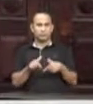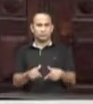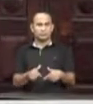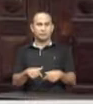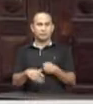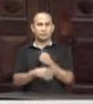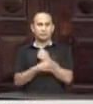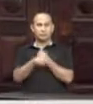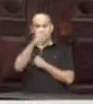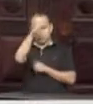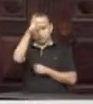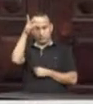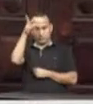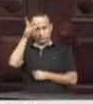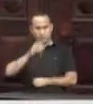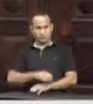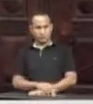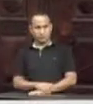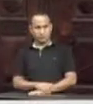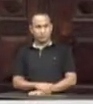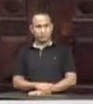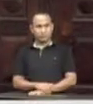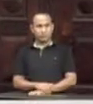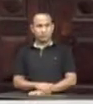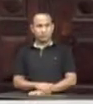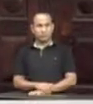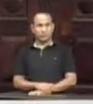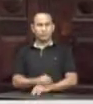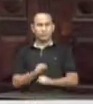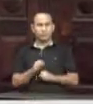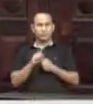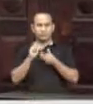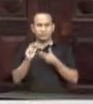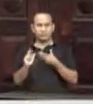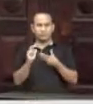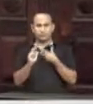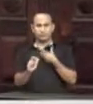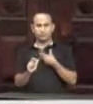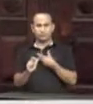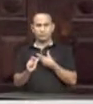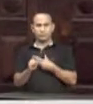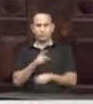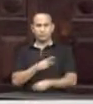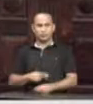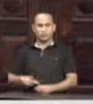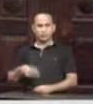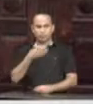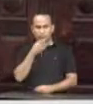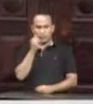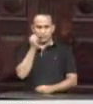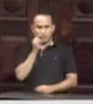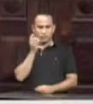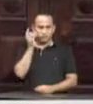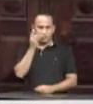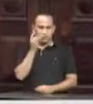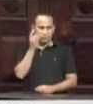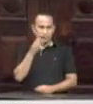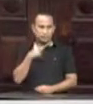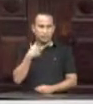Segurança Pública, apresentado pelo Poder Executivo. Senhor presidente, senhoras e senhores deputados, eu